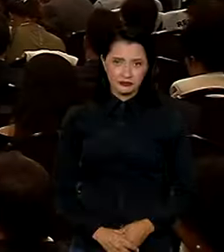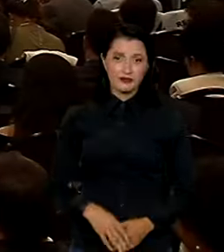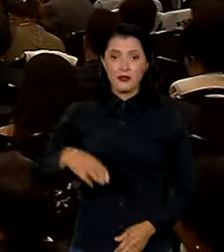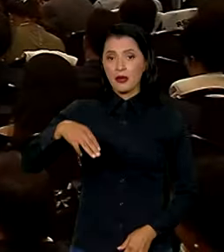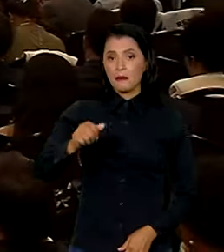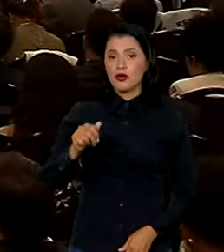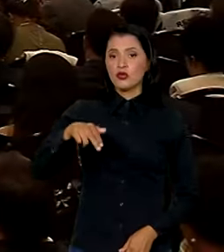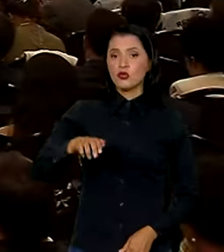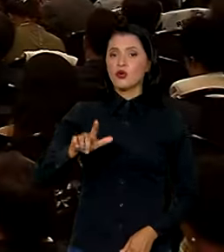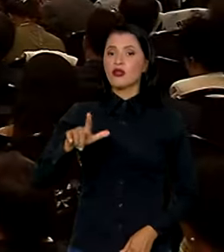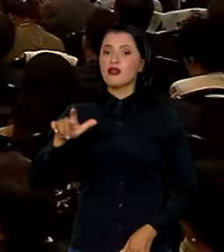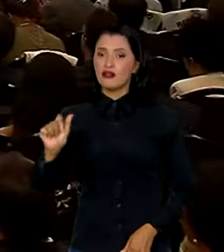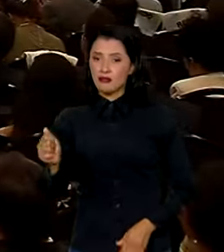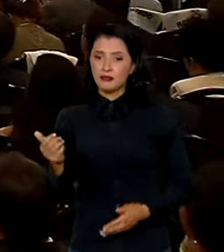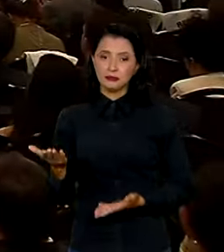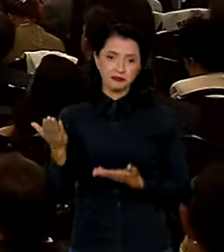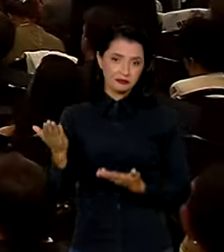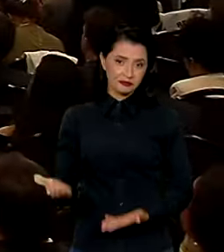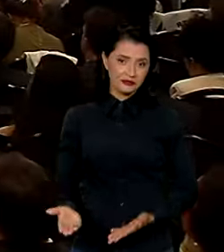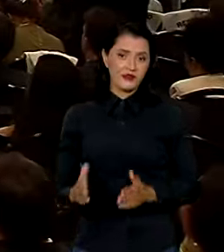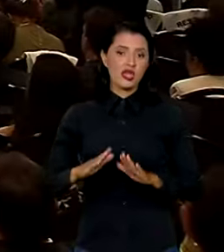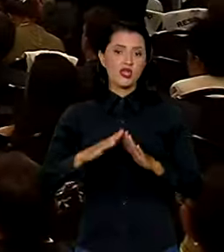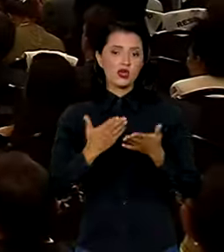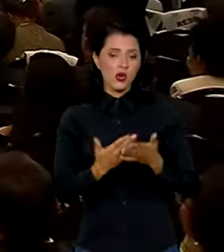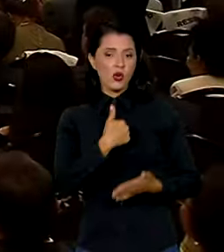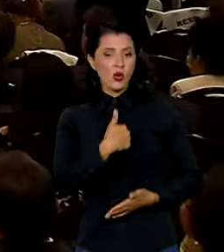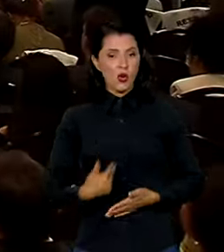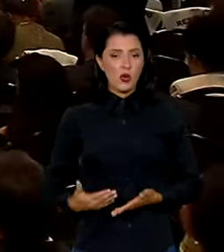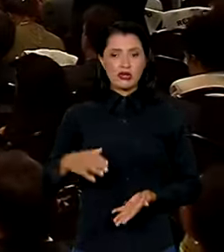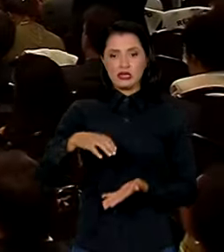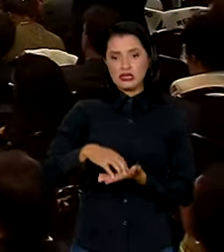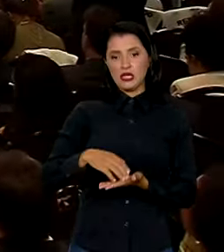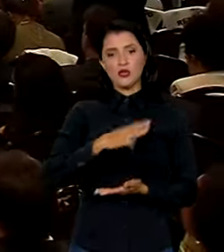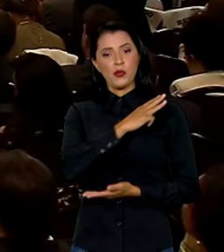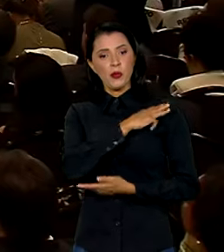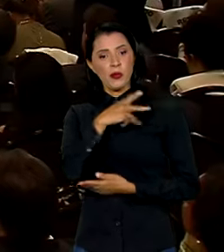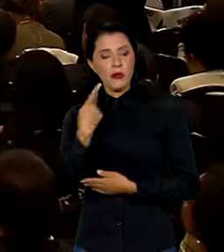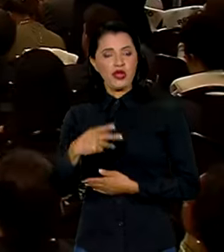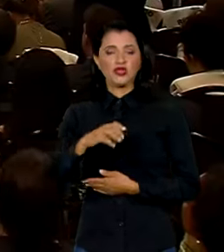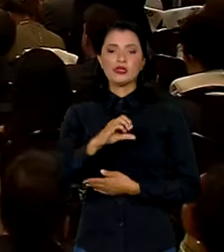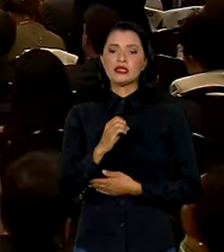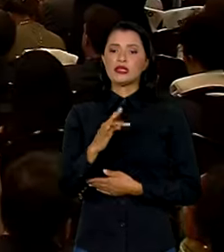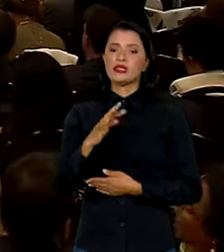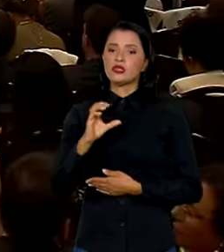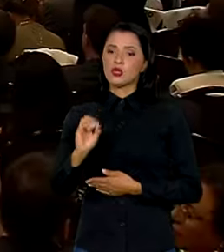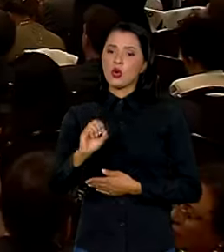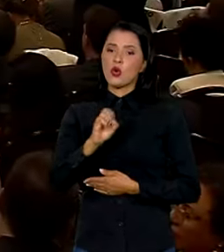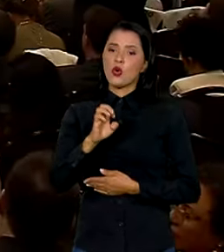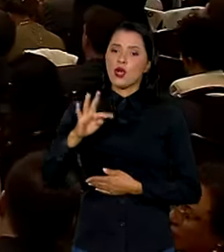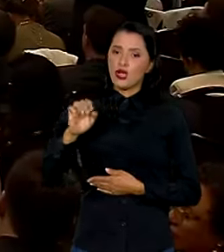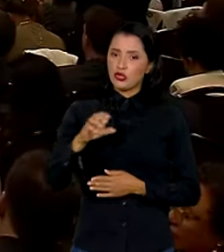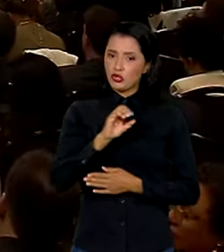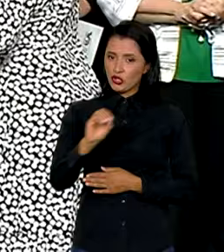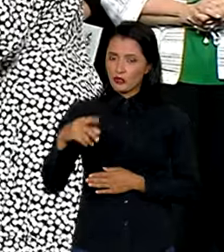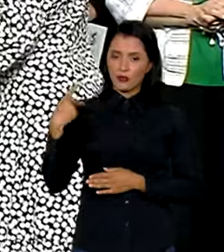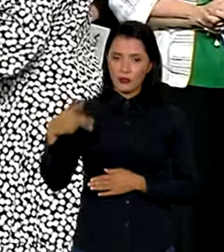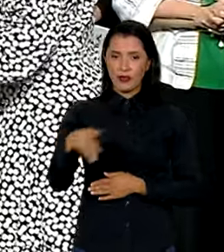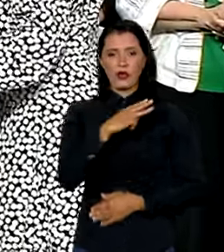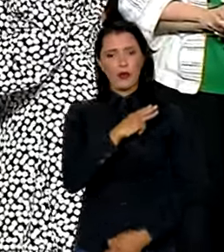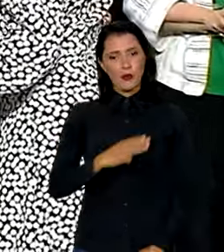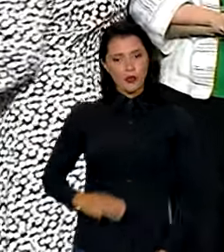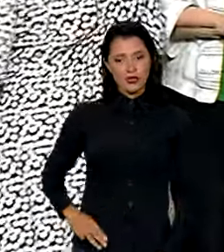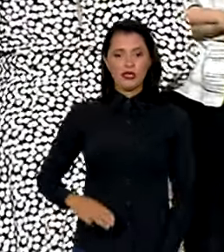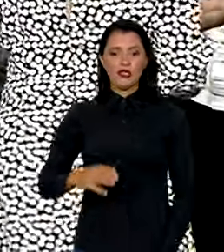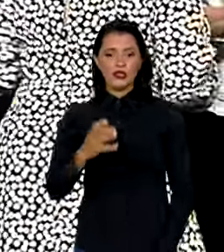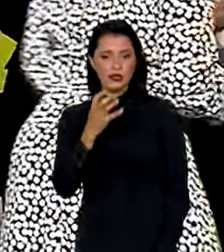Manuela Umbelino Loureiro, da Escola Centro de Ensino Médio Setor Oeste, que será entregue pelo ministro Flávio Dino.